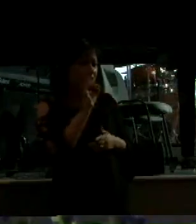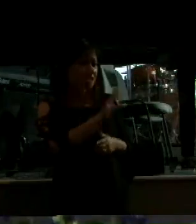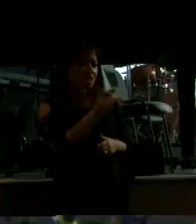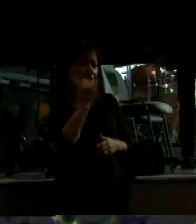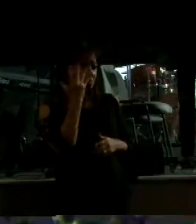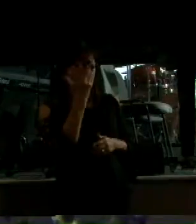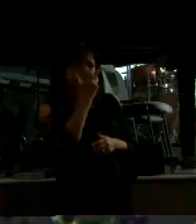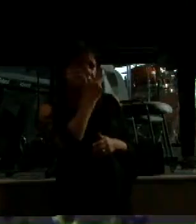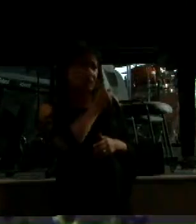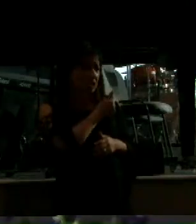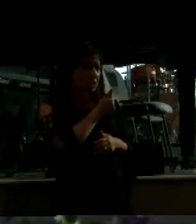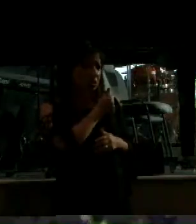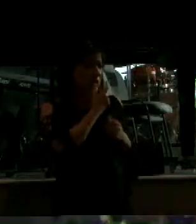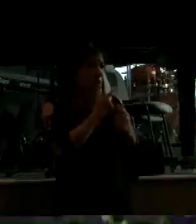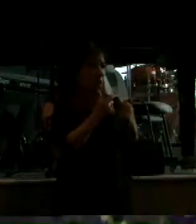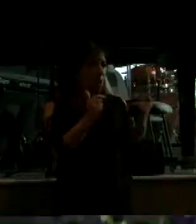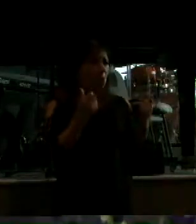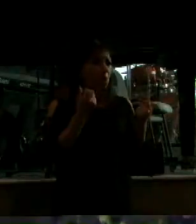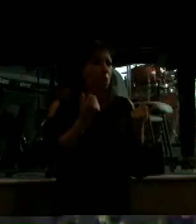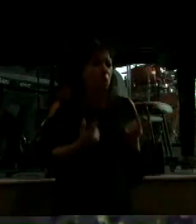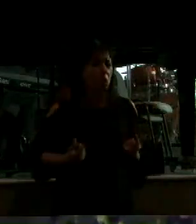ou o mais rico.